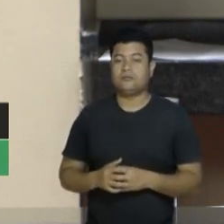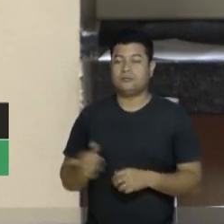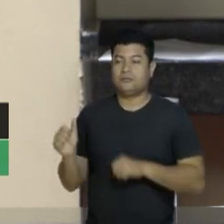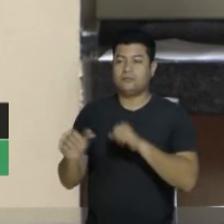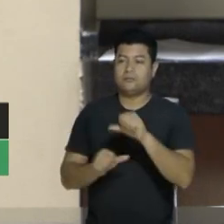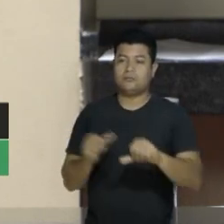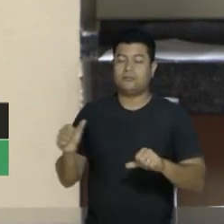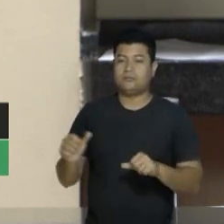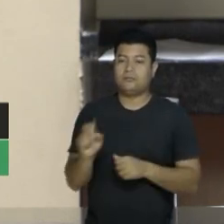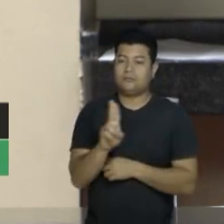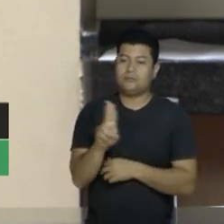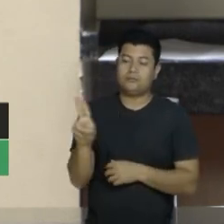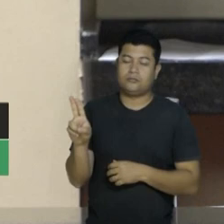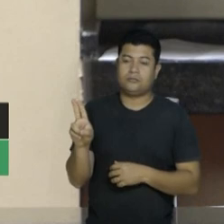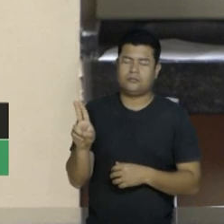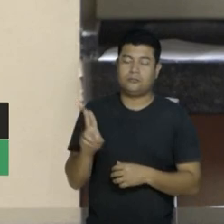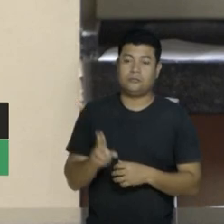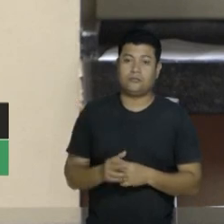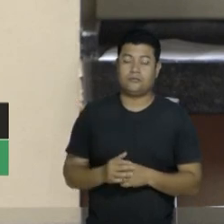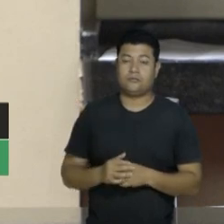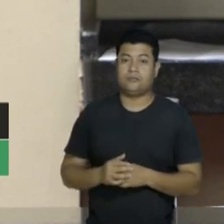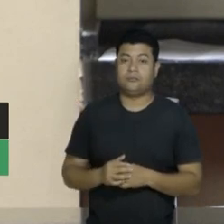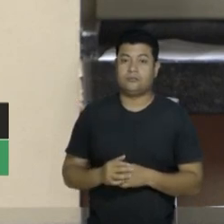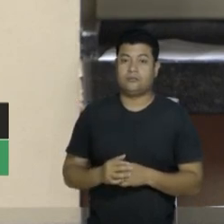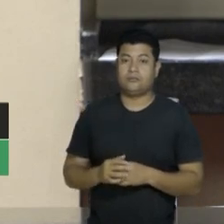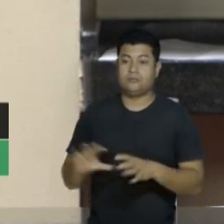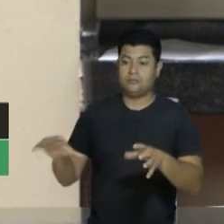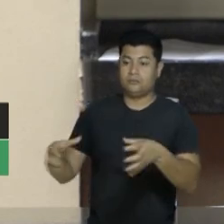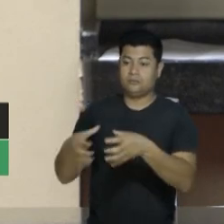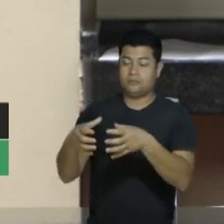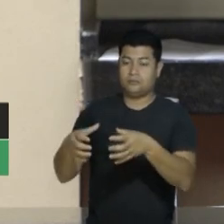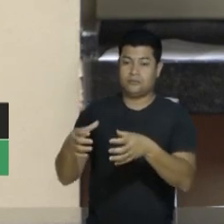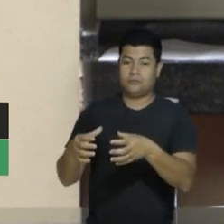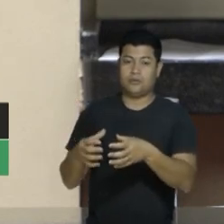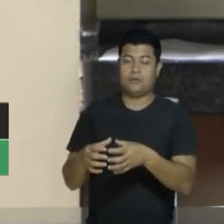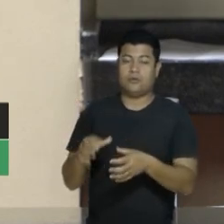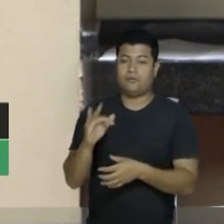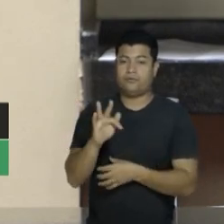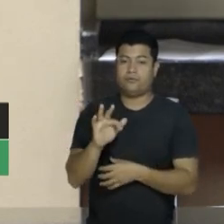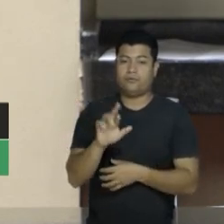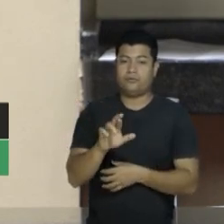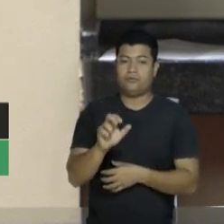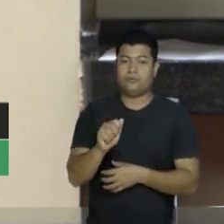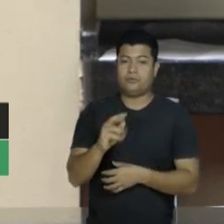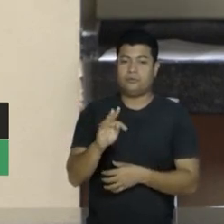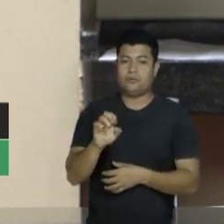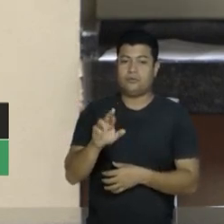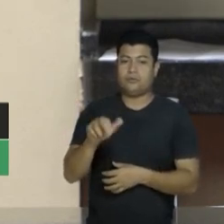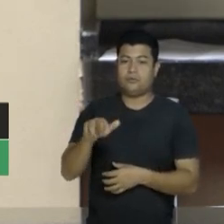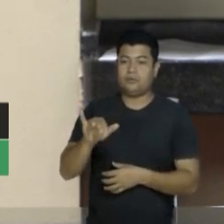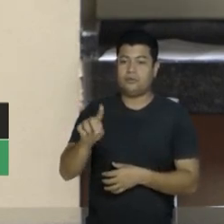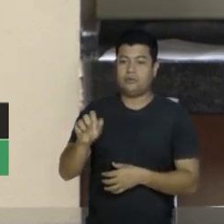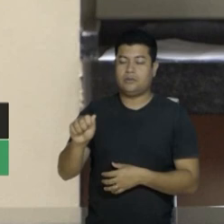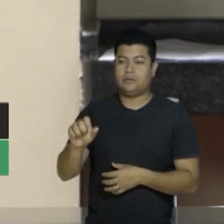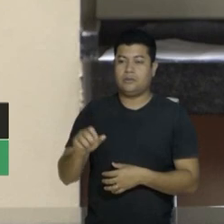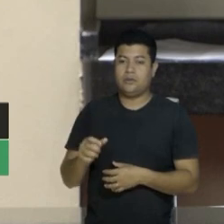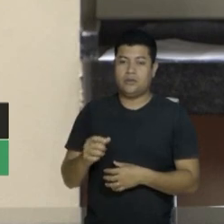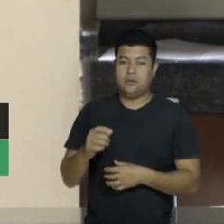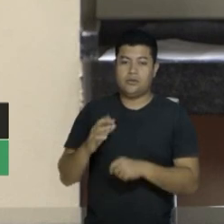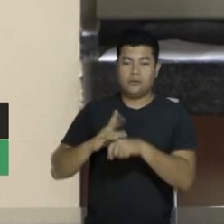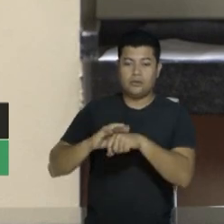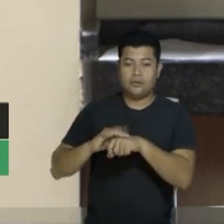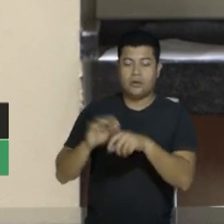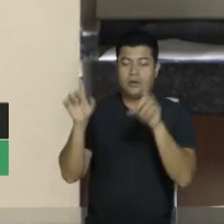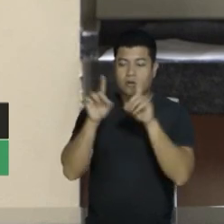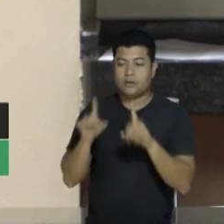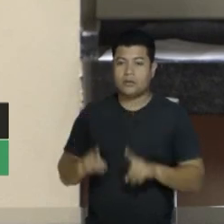a denominação da Fraternidade Cristã de Doentes e Deficientes de Chapecó